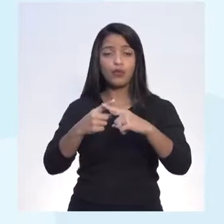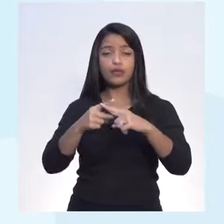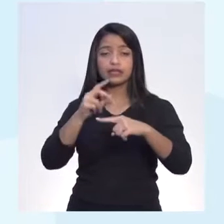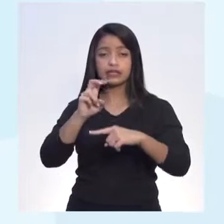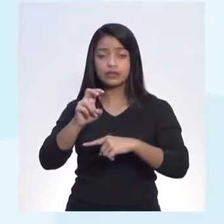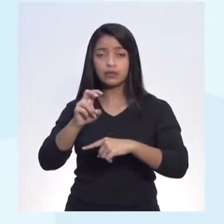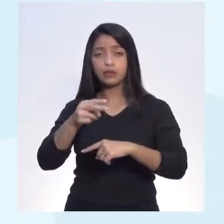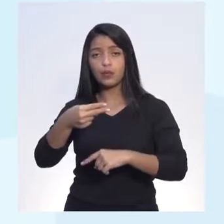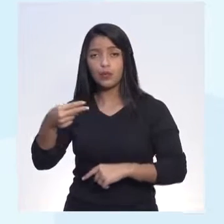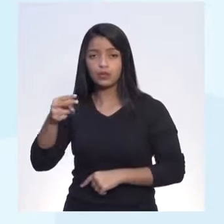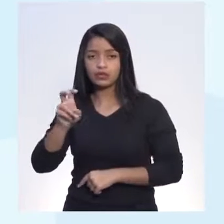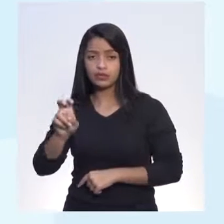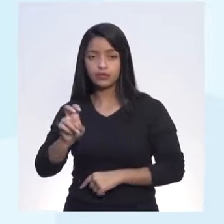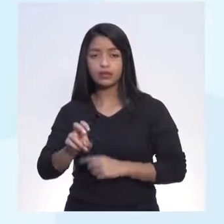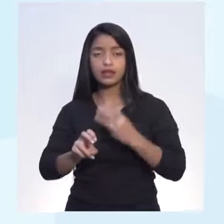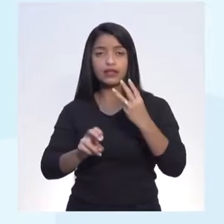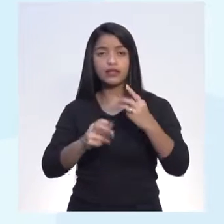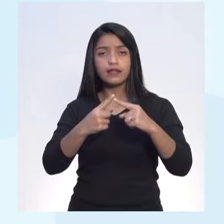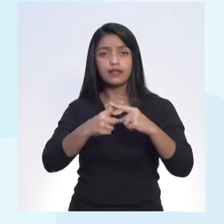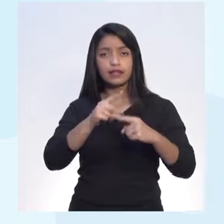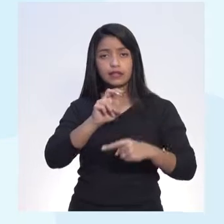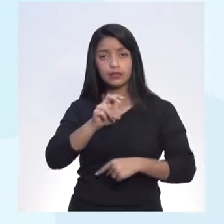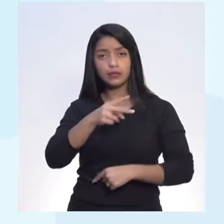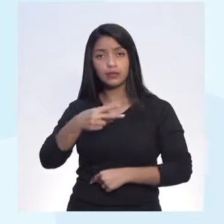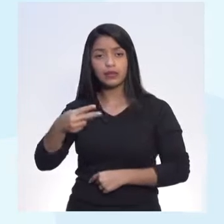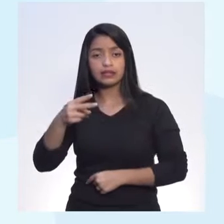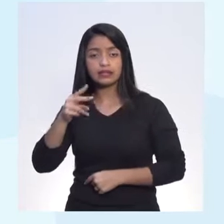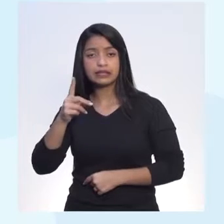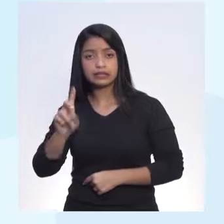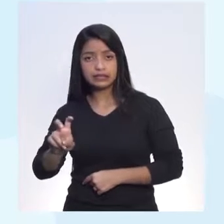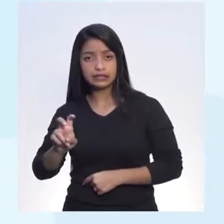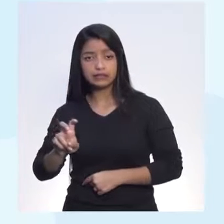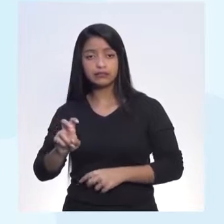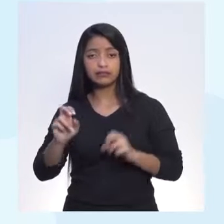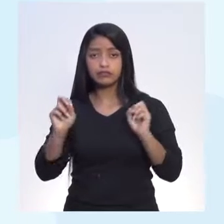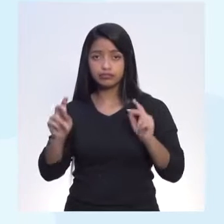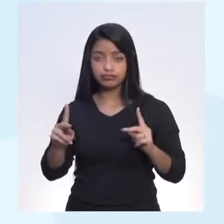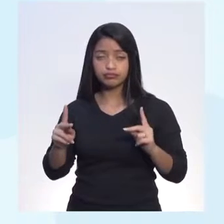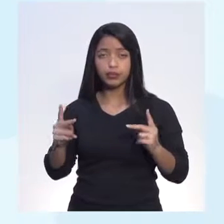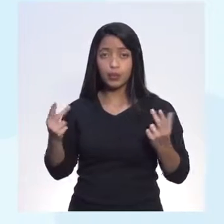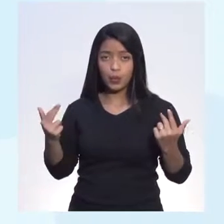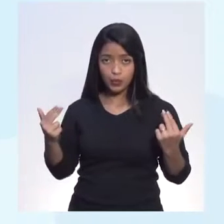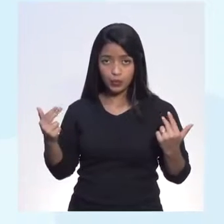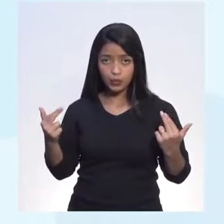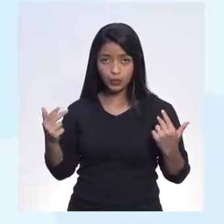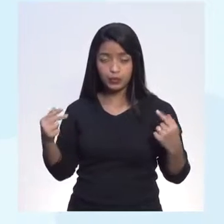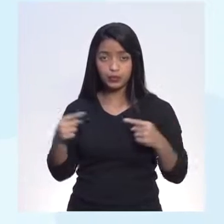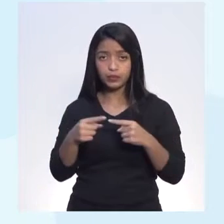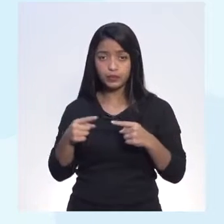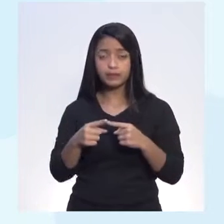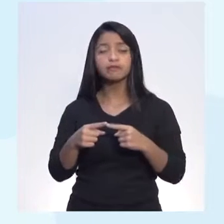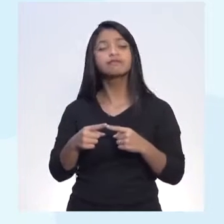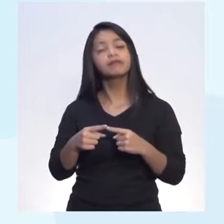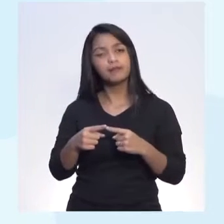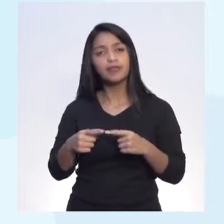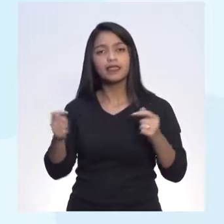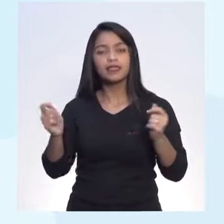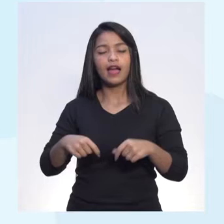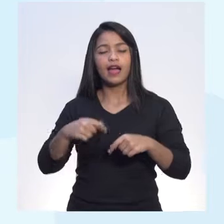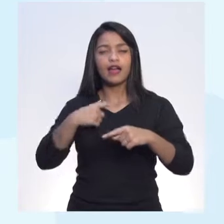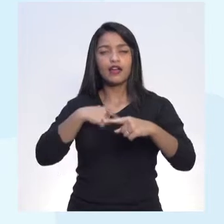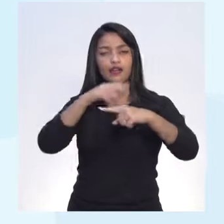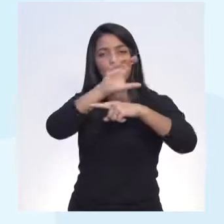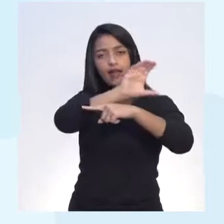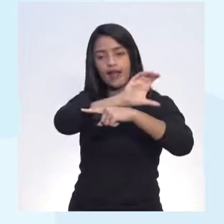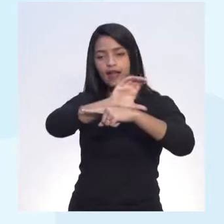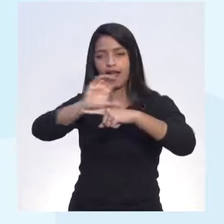5, 15. As duas estão equivalentes. Beleza. Aí sim eu posso dividir em linha, né? Você dividir